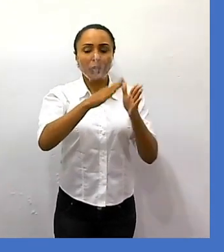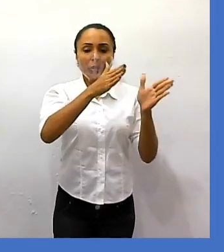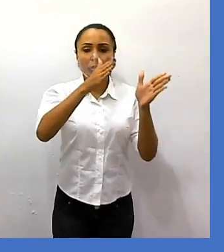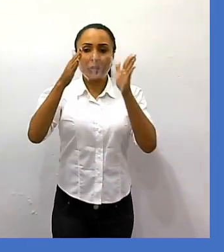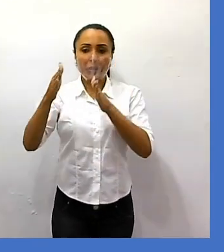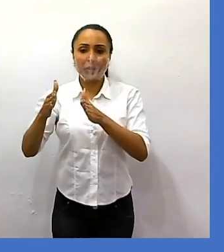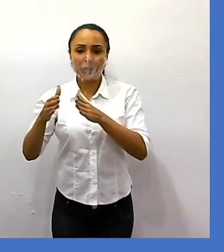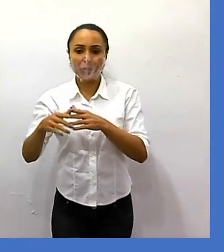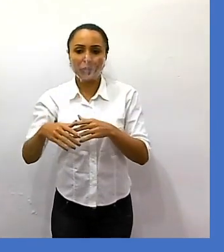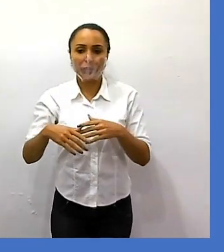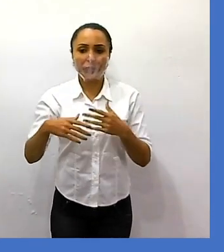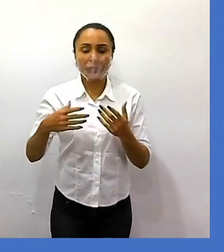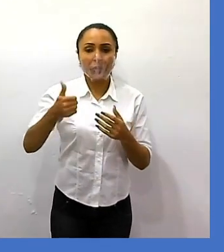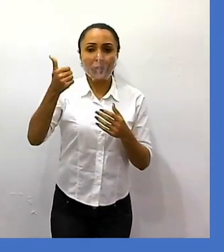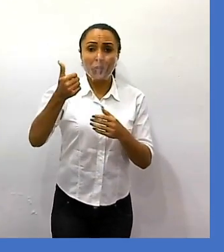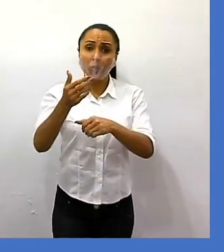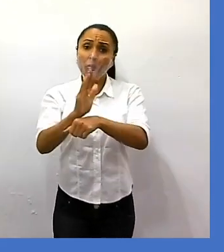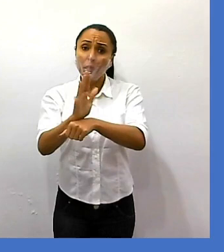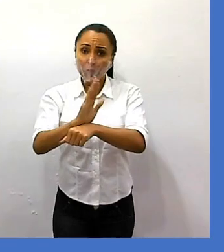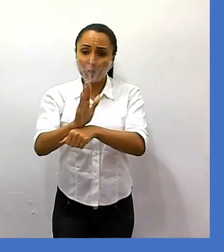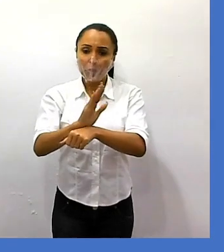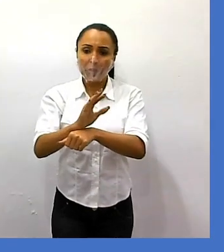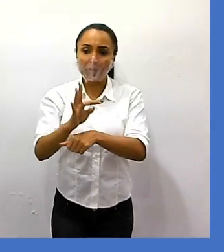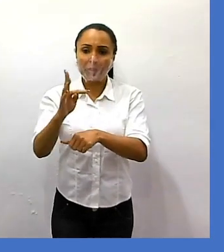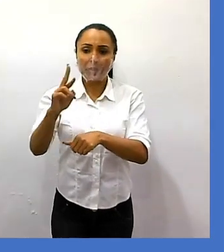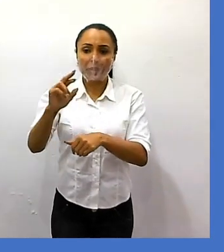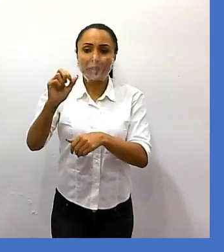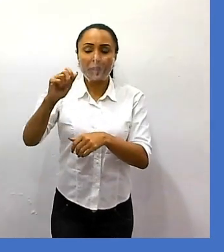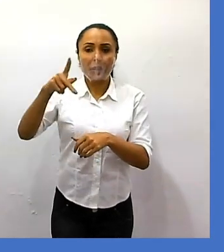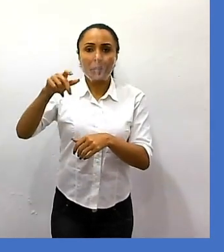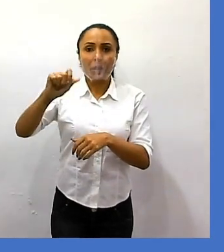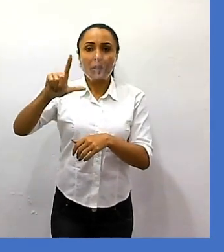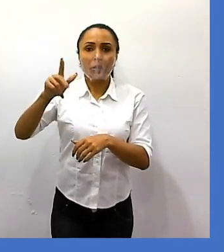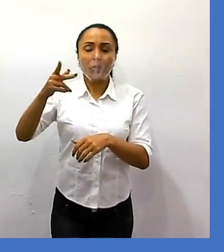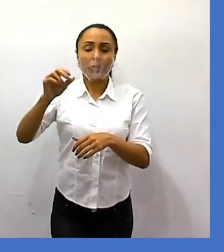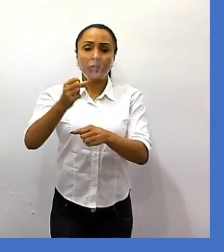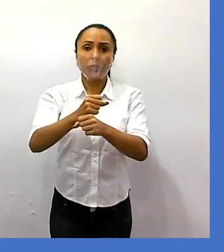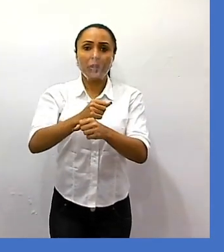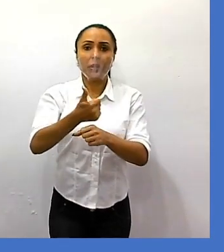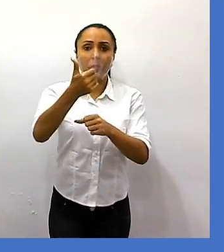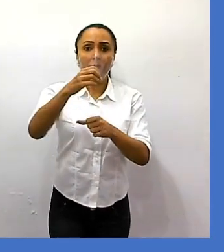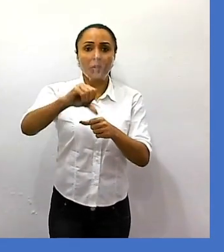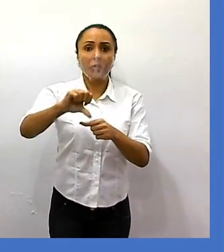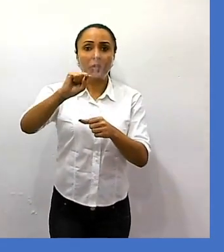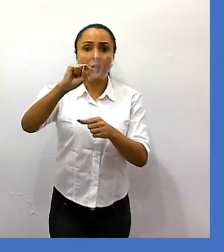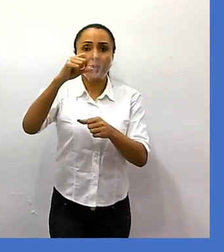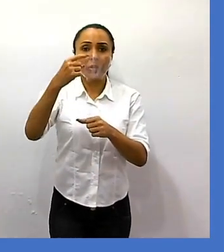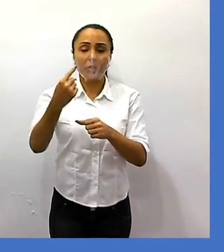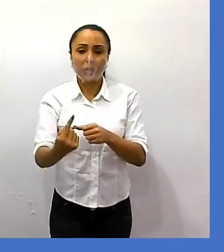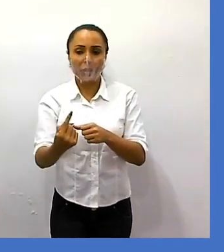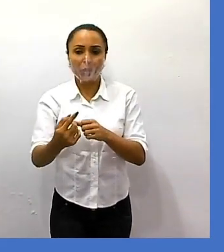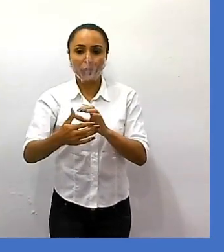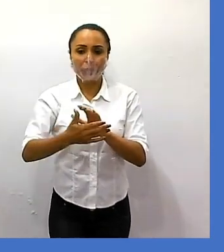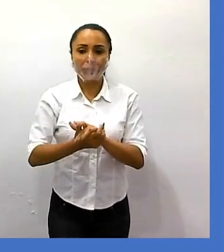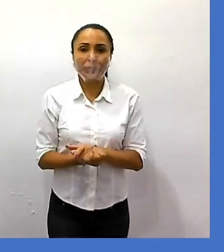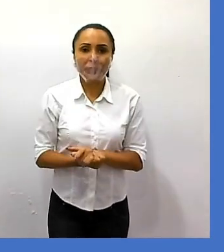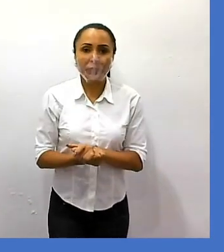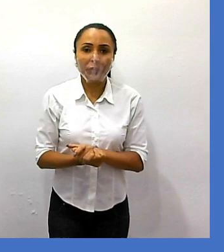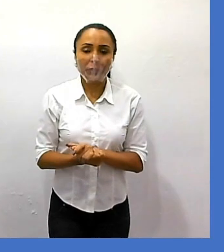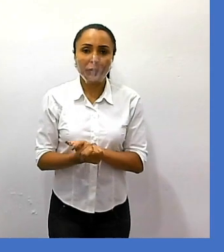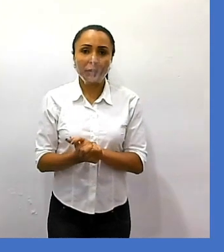tem a foto de um dos filmes dos Trapalhões. Esse é de 1981, Os Saltimbancos